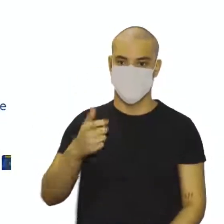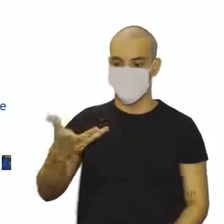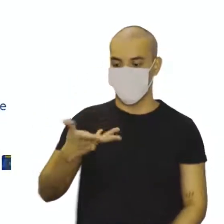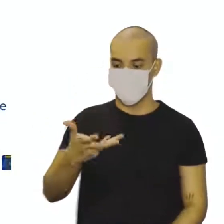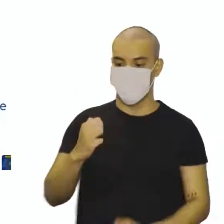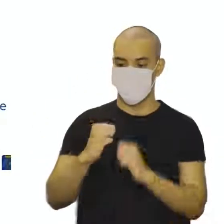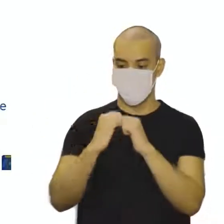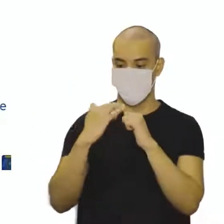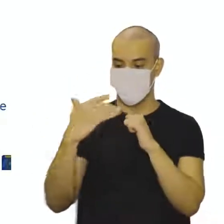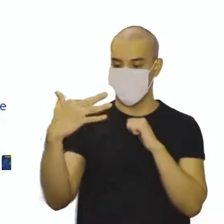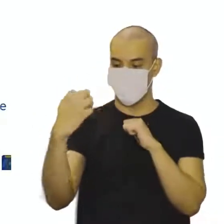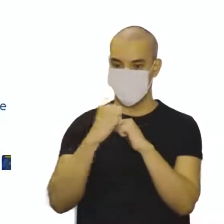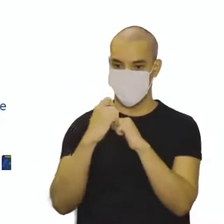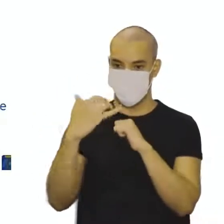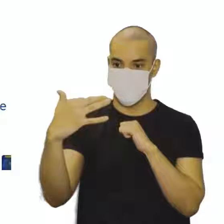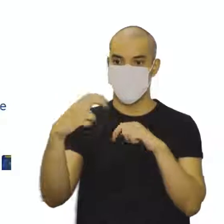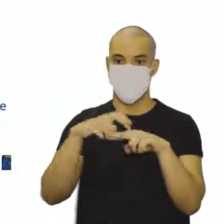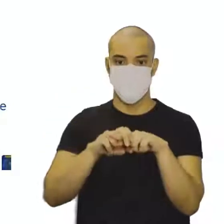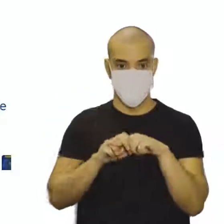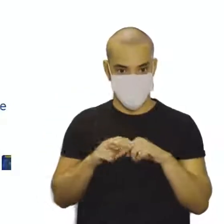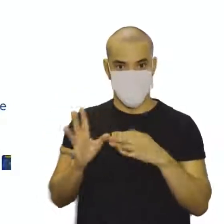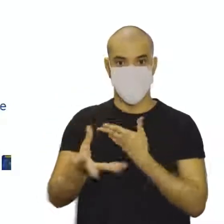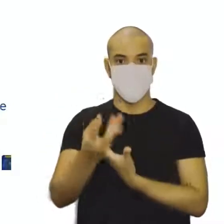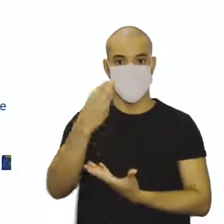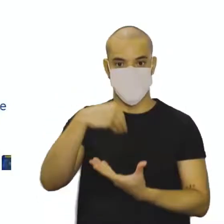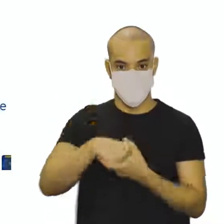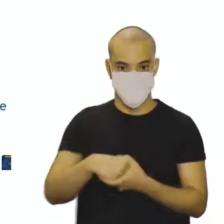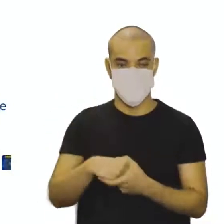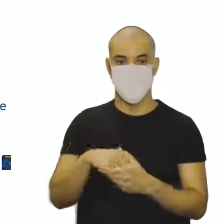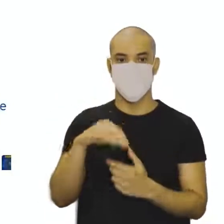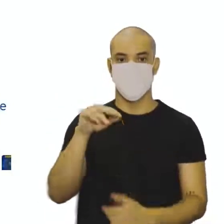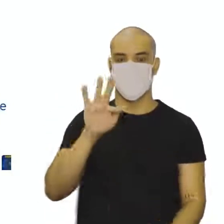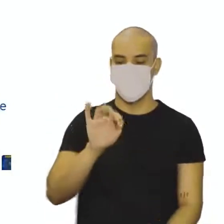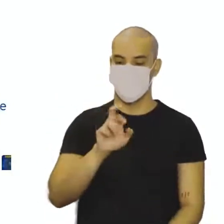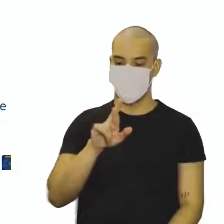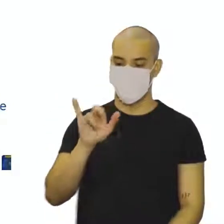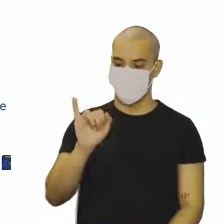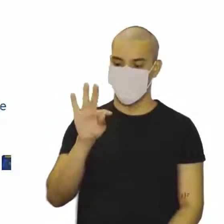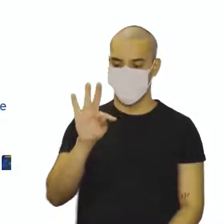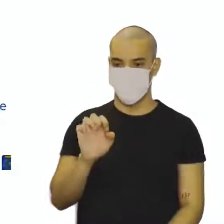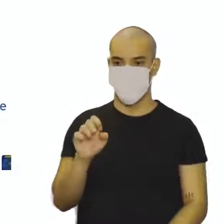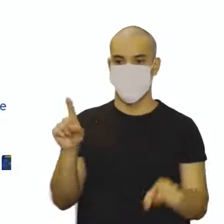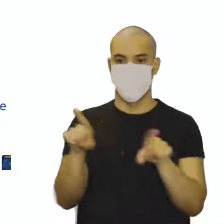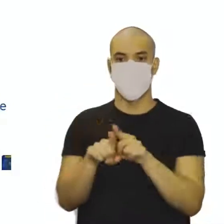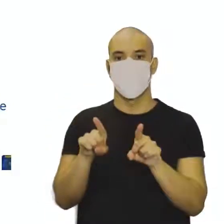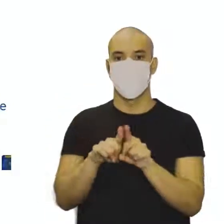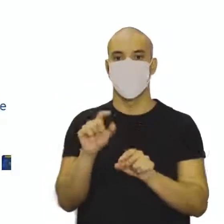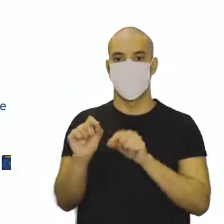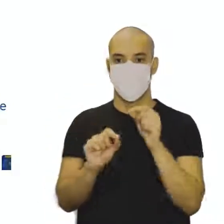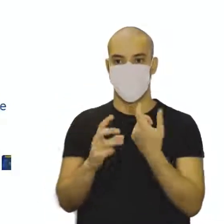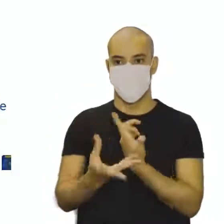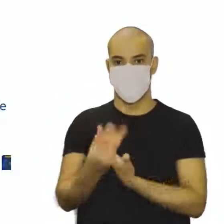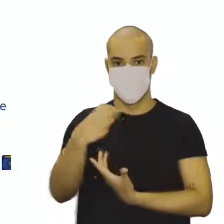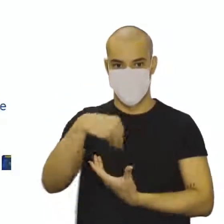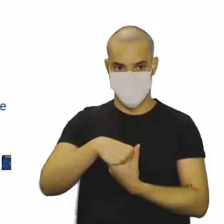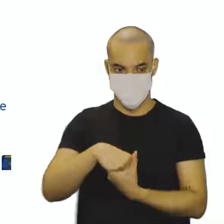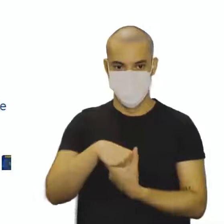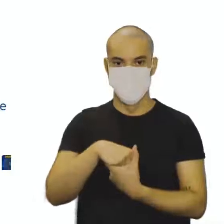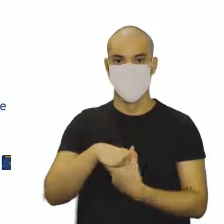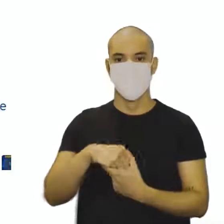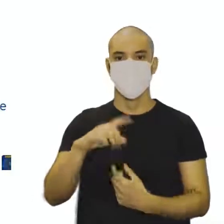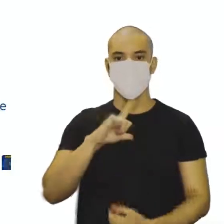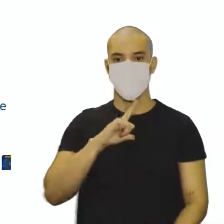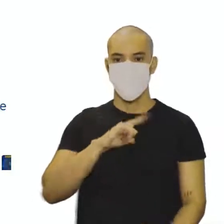mais empregadas. Então, o núcleo aqui de ferrite para indutores são também empregados aí